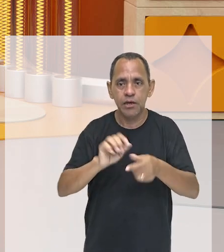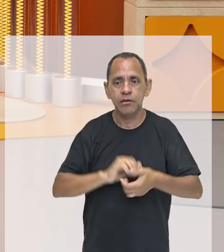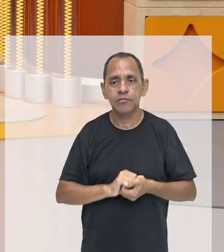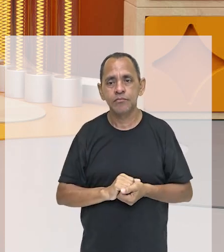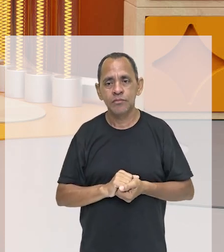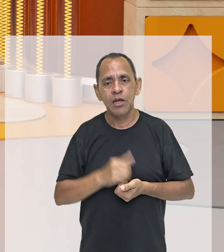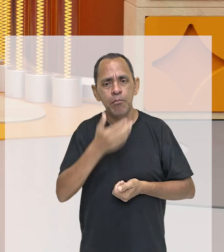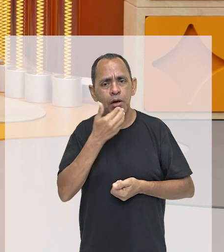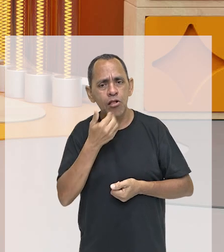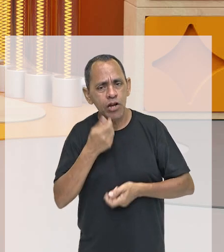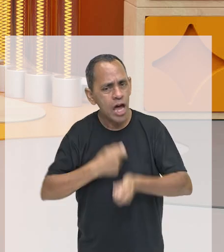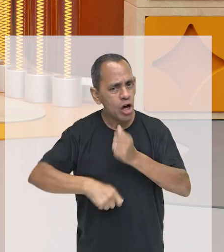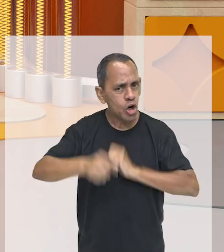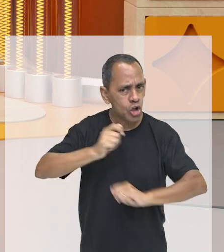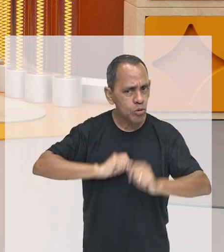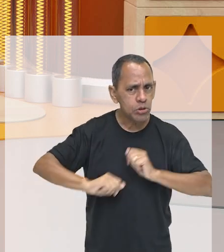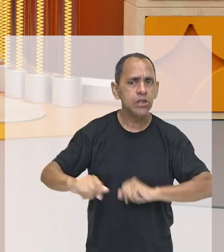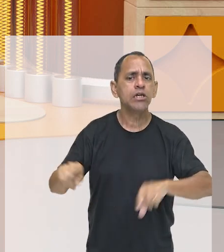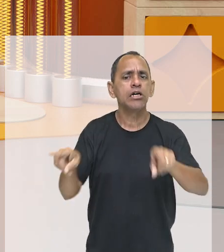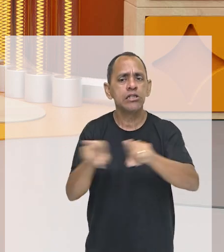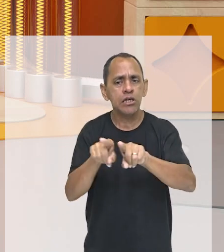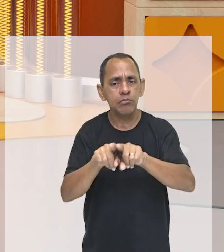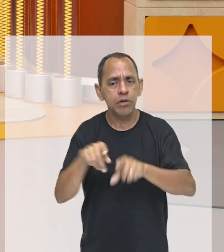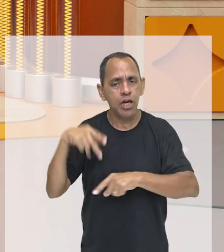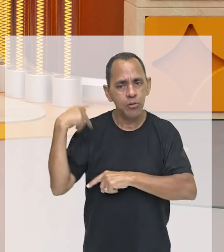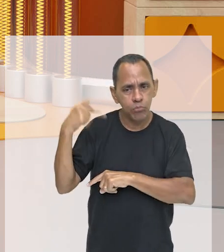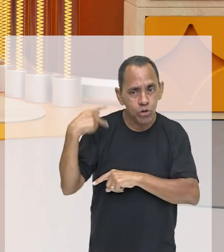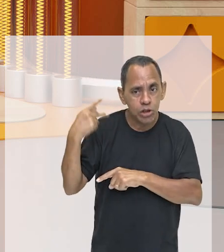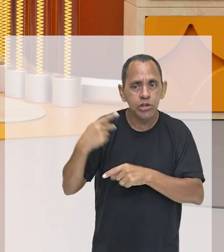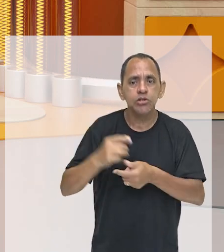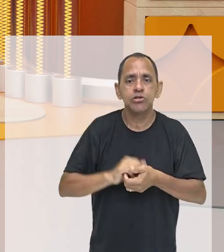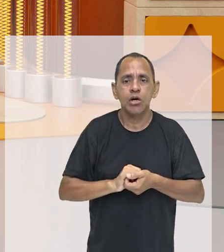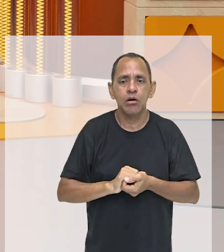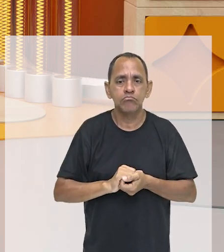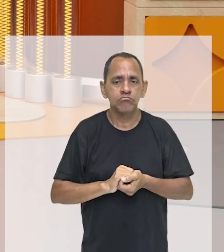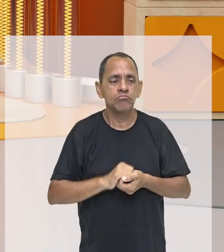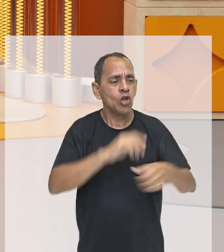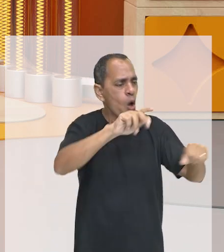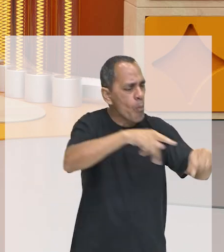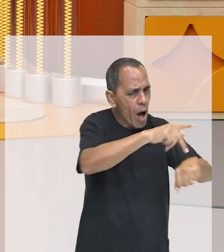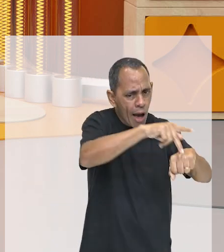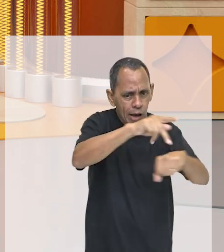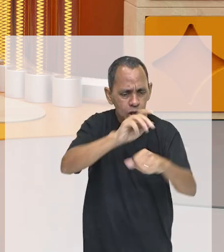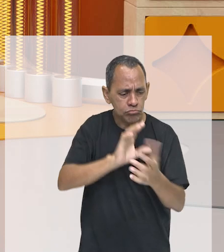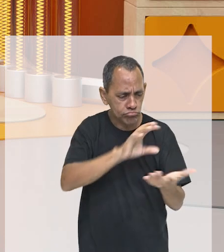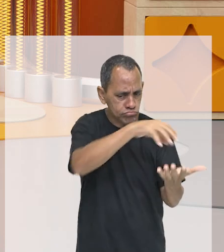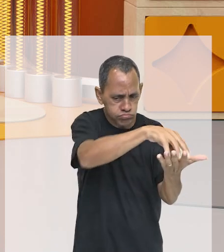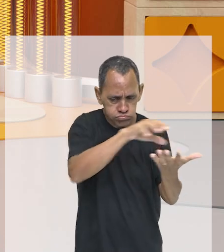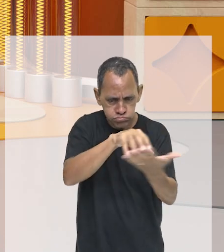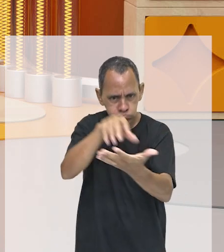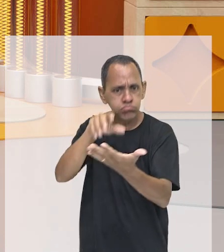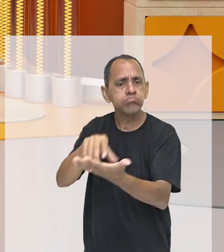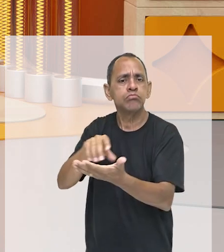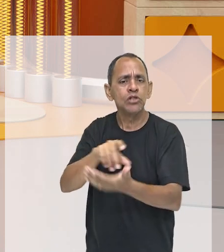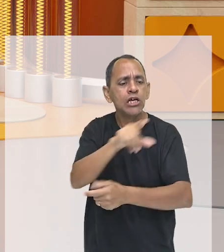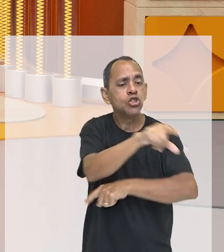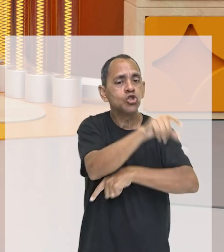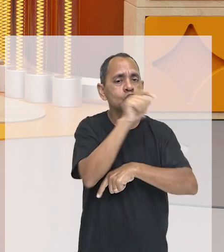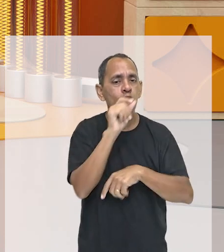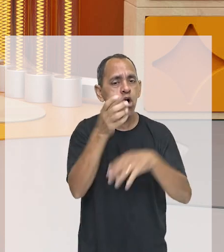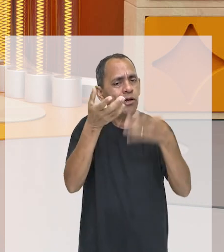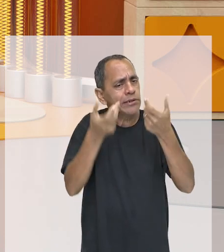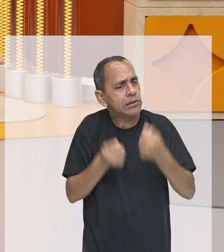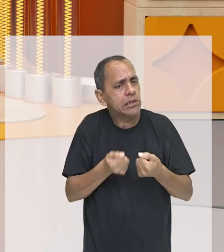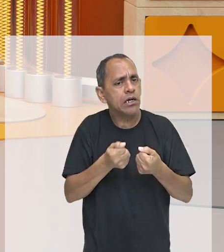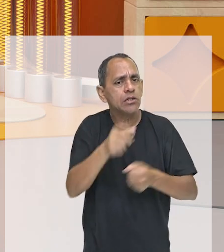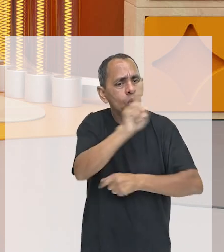parte econômica, melhorar a parte política entre eles mesmos, né? Então, eles decidem utilizar ali, vendo